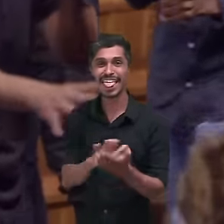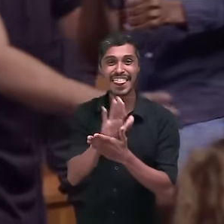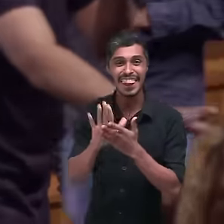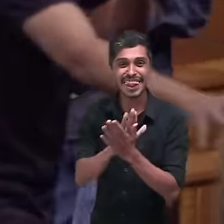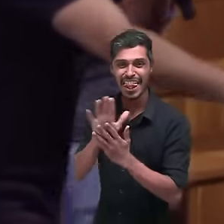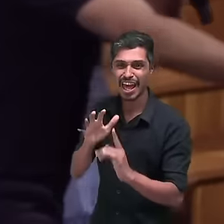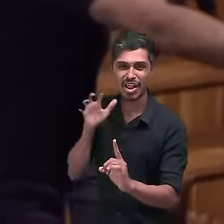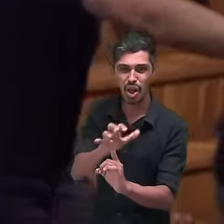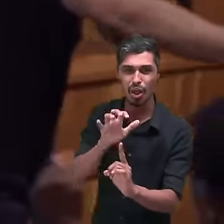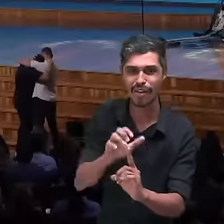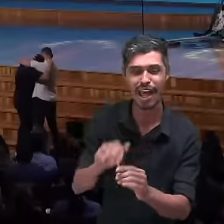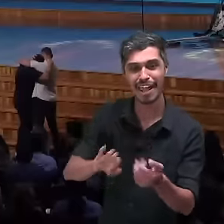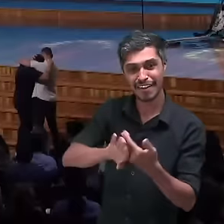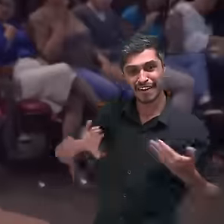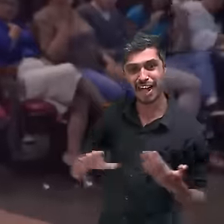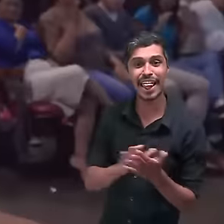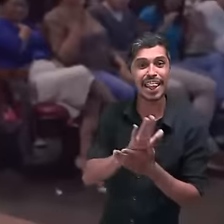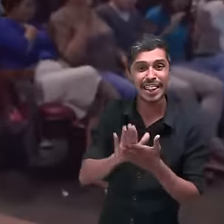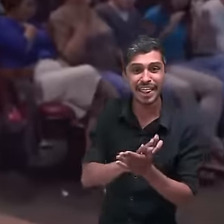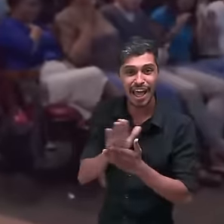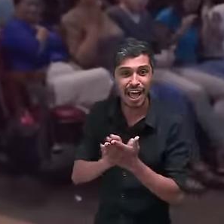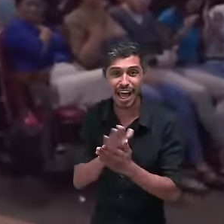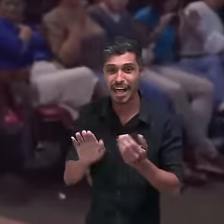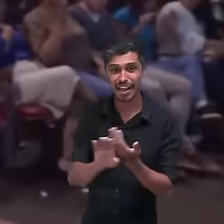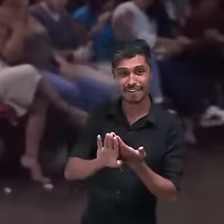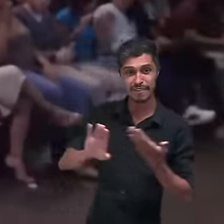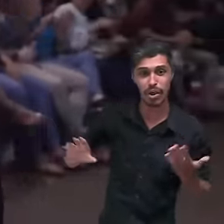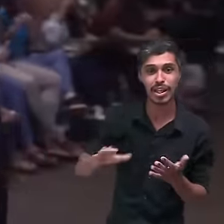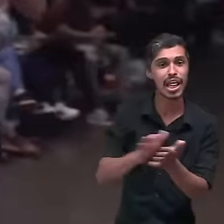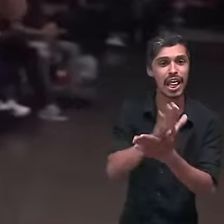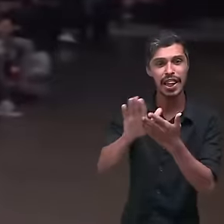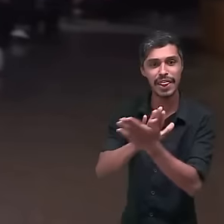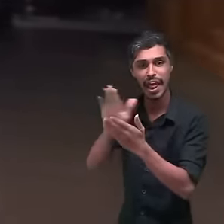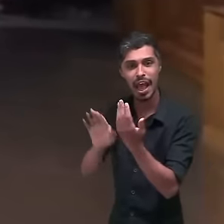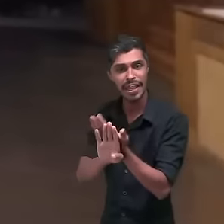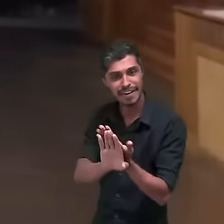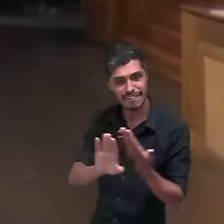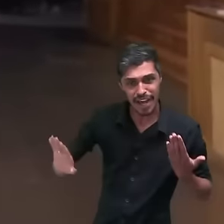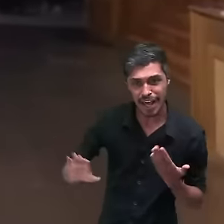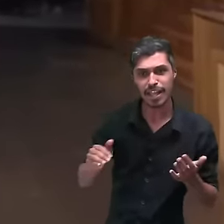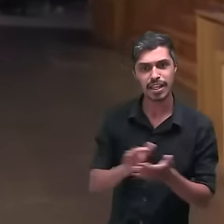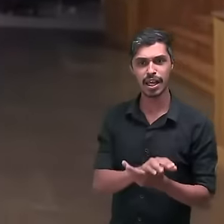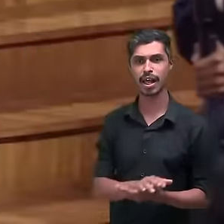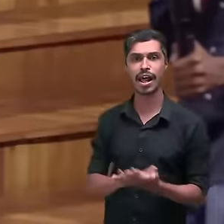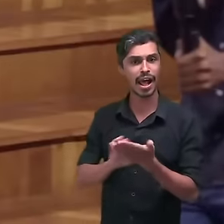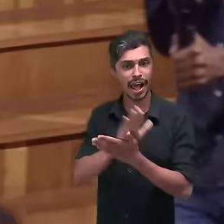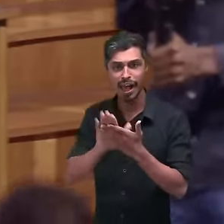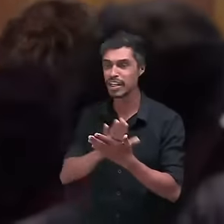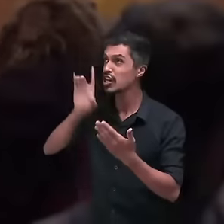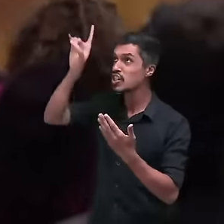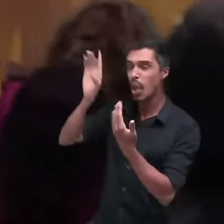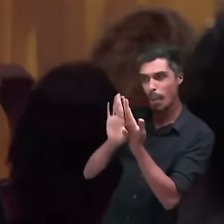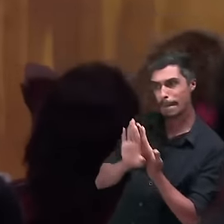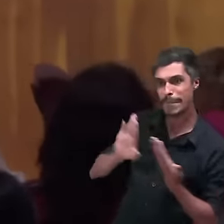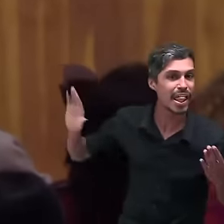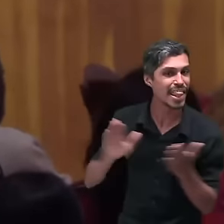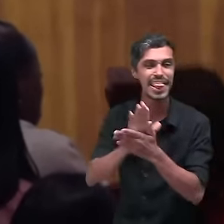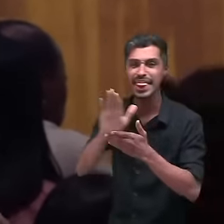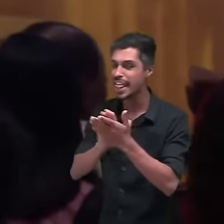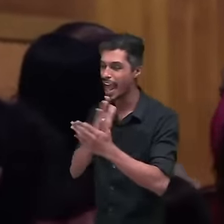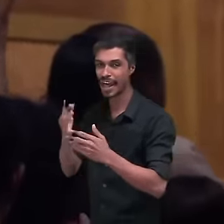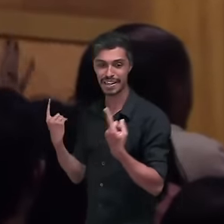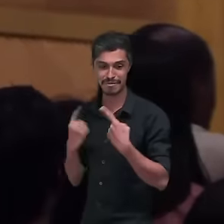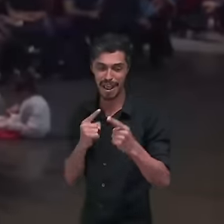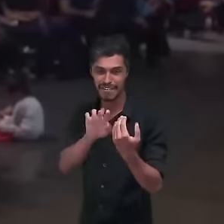de un propósito. Nada va a te afastar de un propósito. Nada va a te afastar de tu llamado. Nada va